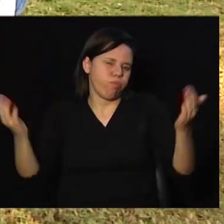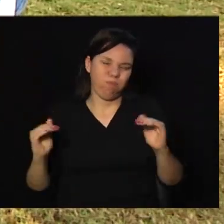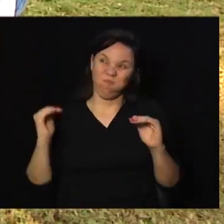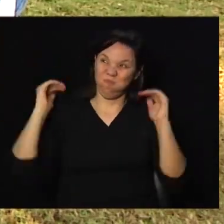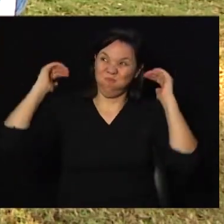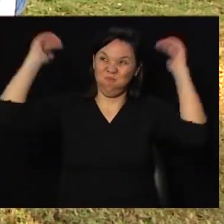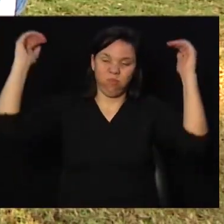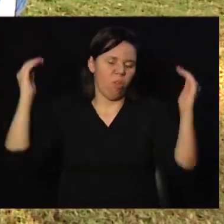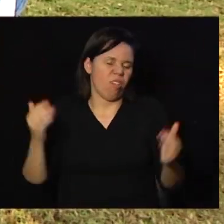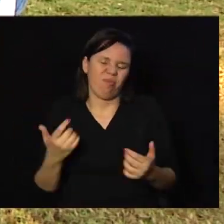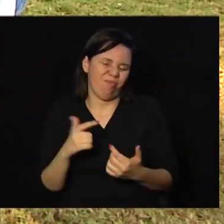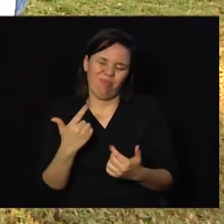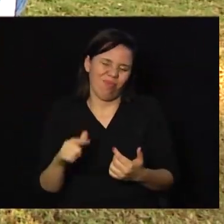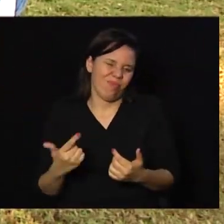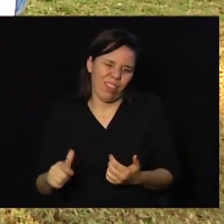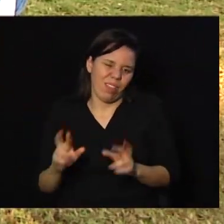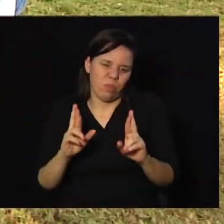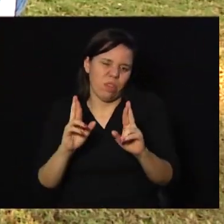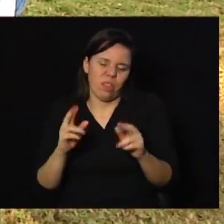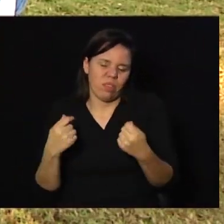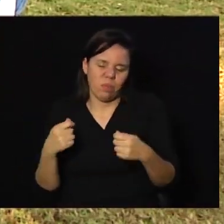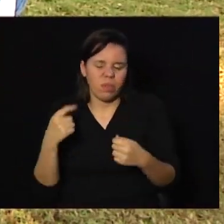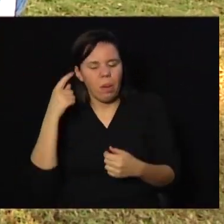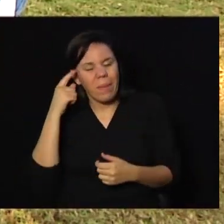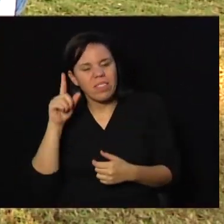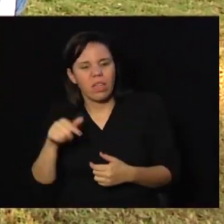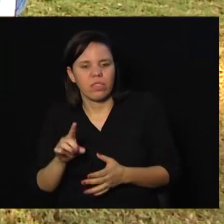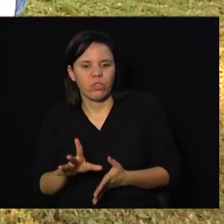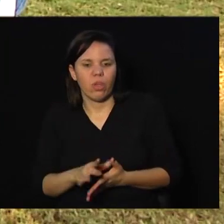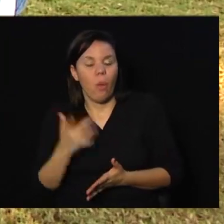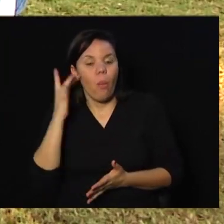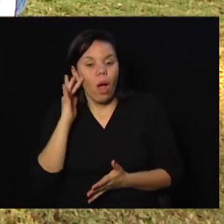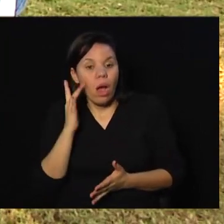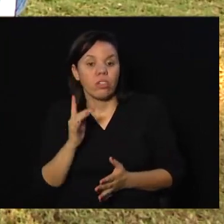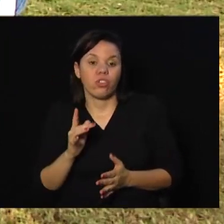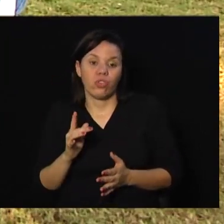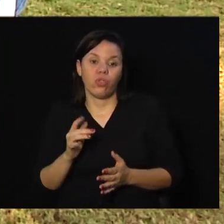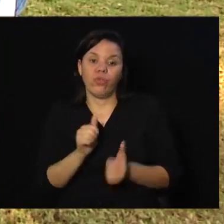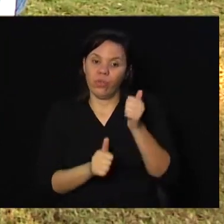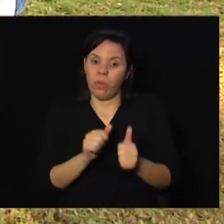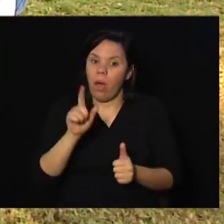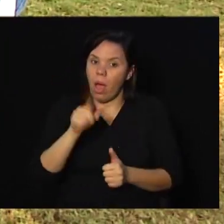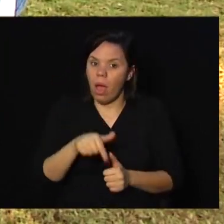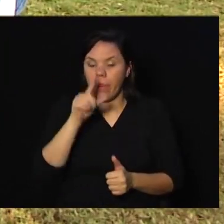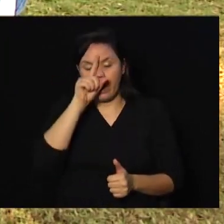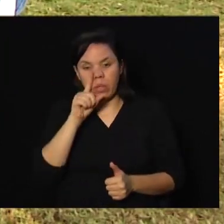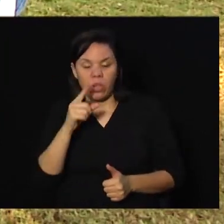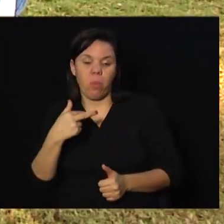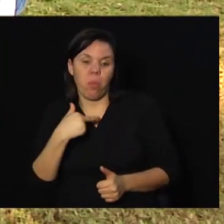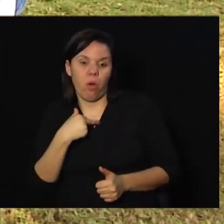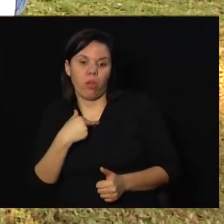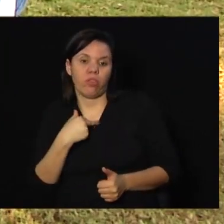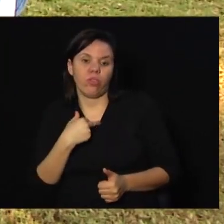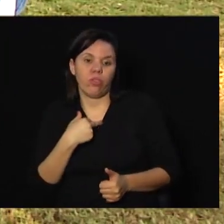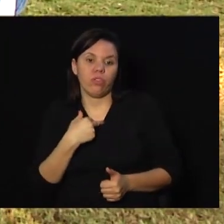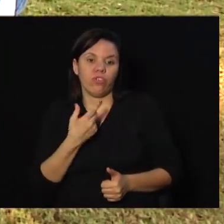para outras categorias, né? Porque eu acho que o futebol é uma coisa perigosa. Eu não posso tirar dinheiro do meu bolso, da minha